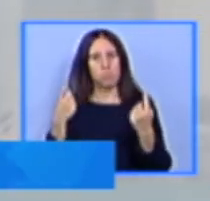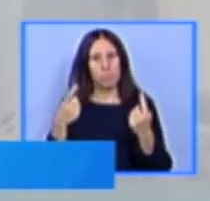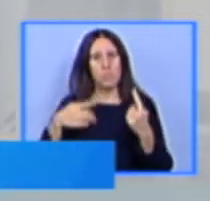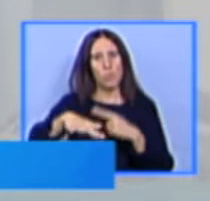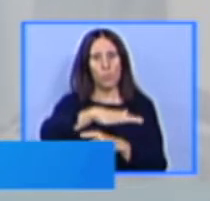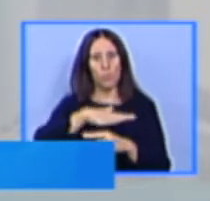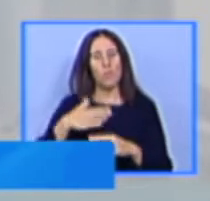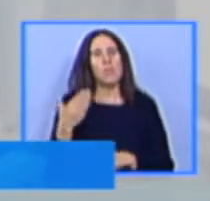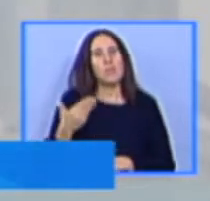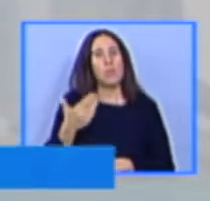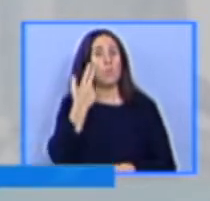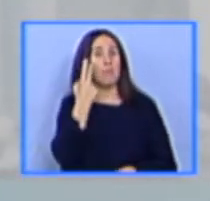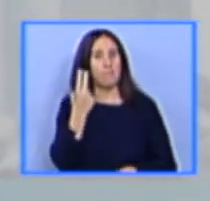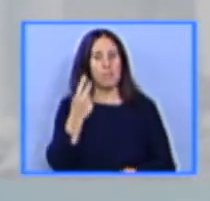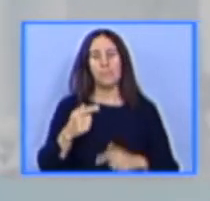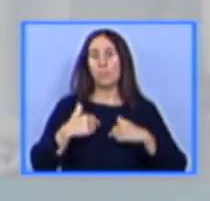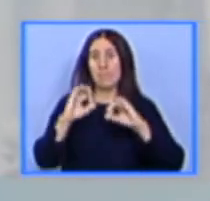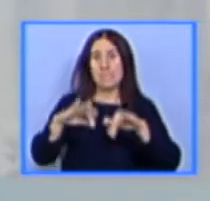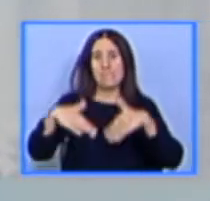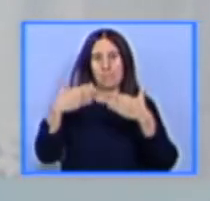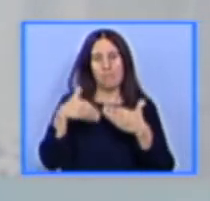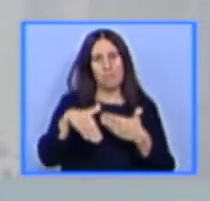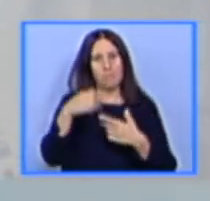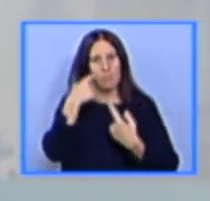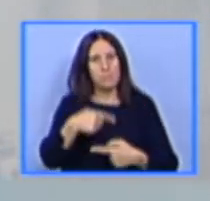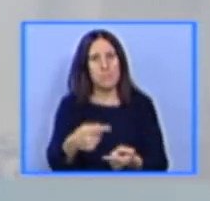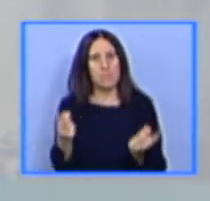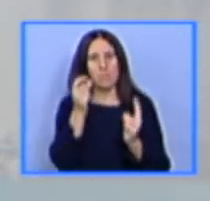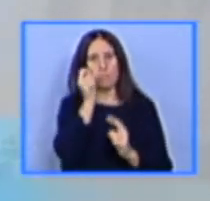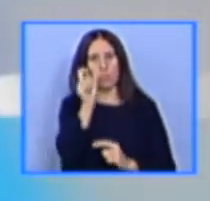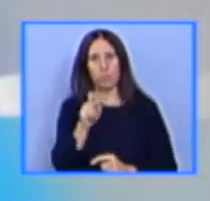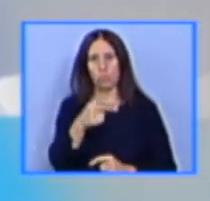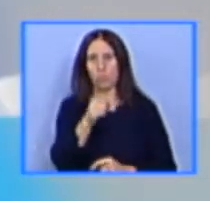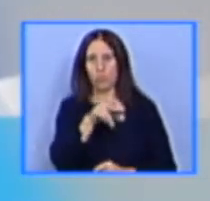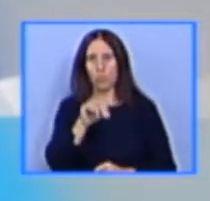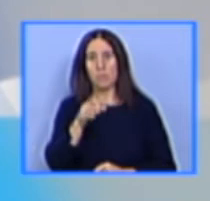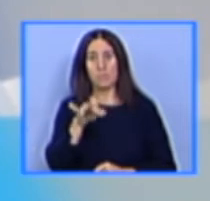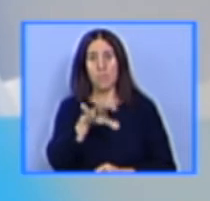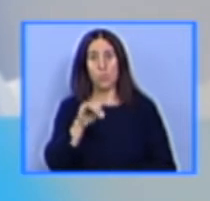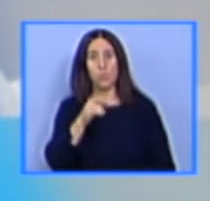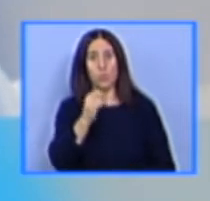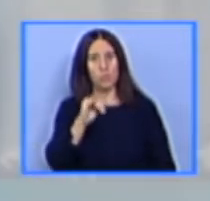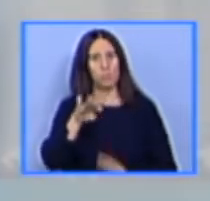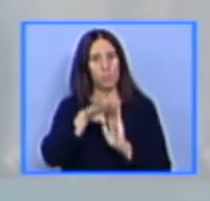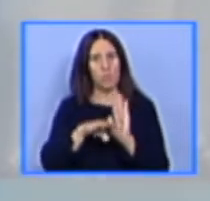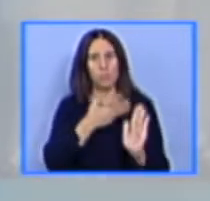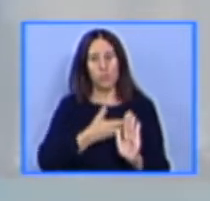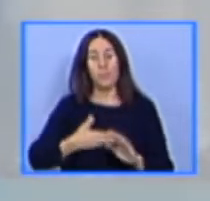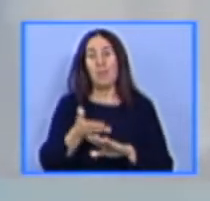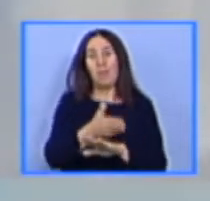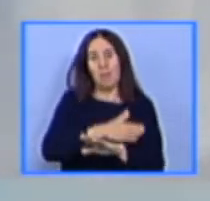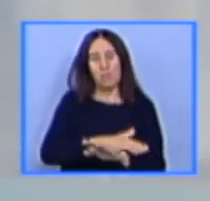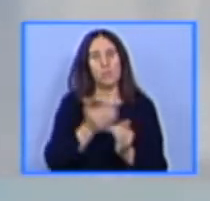o direito à vida. Uma iniciativa que vai ser apresentada por António Pinheiro Torres neste programa. Antes,